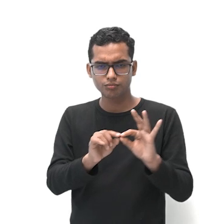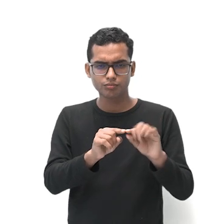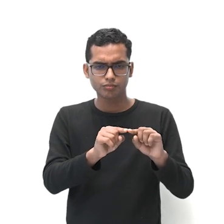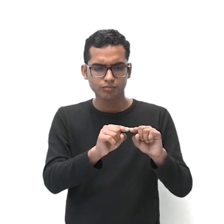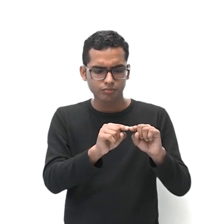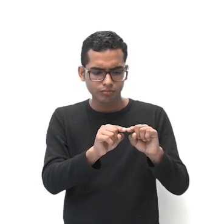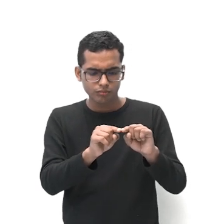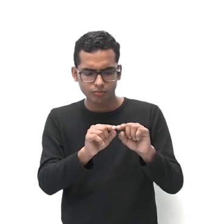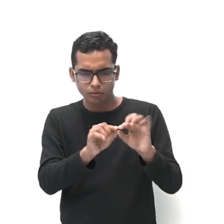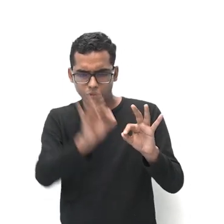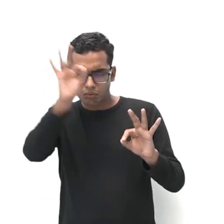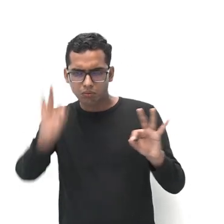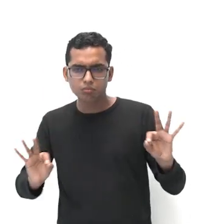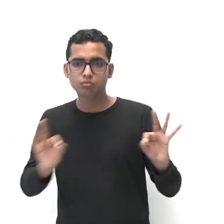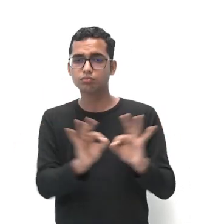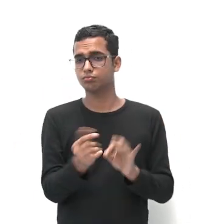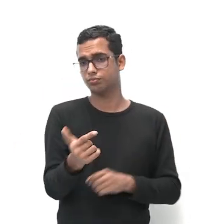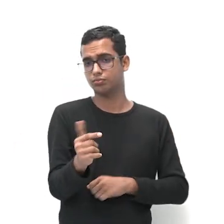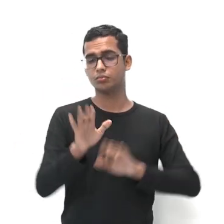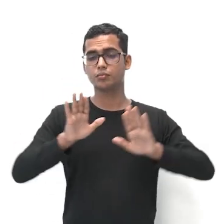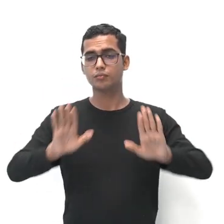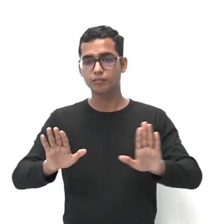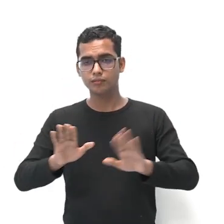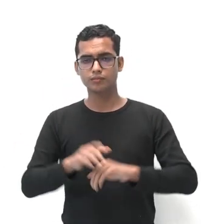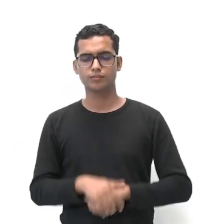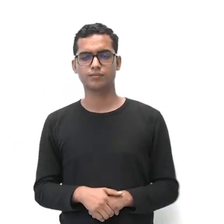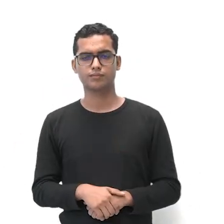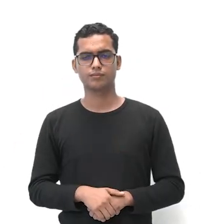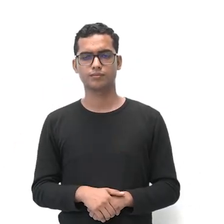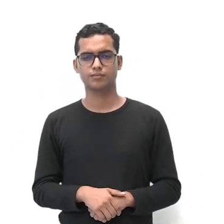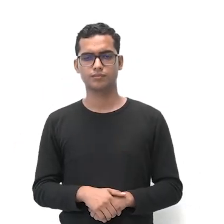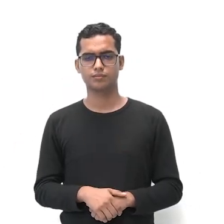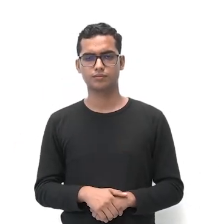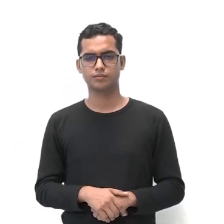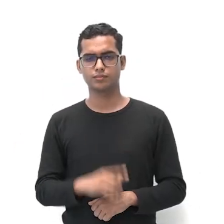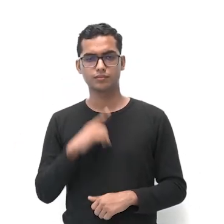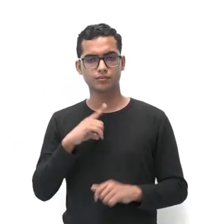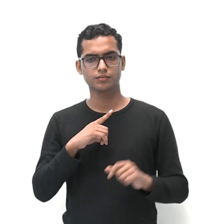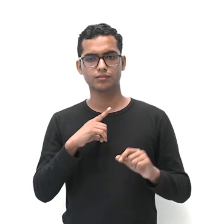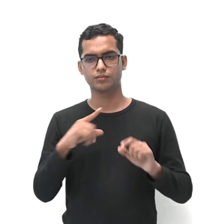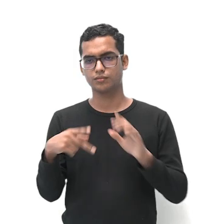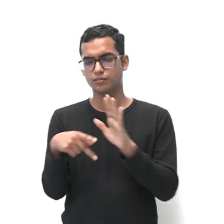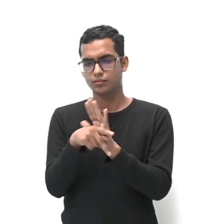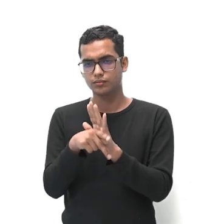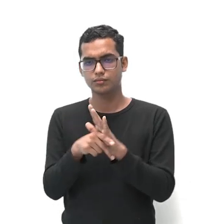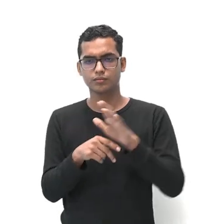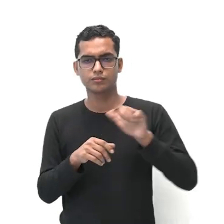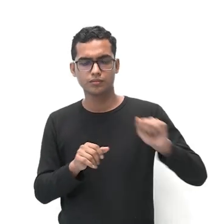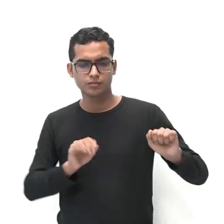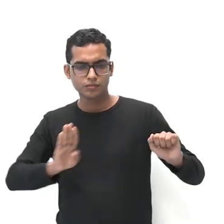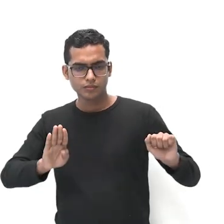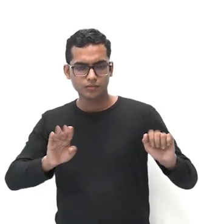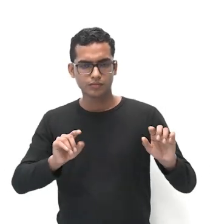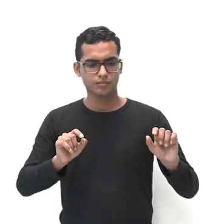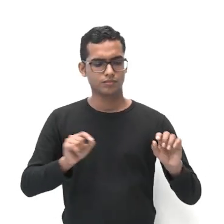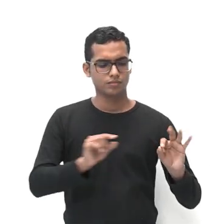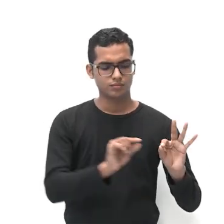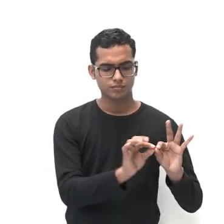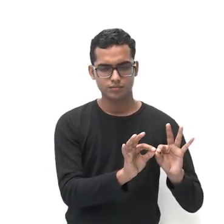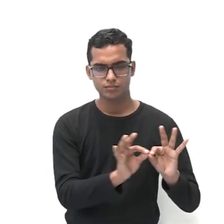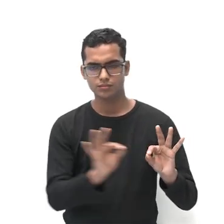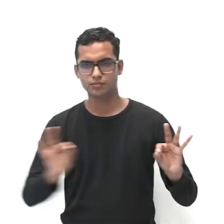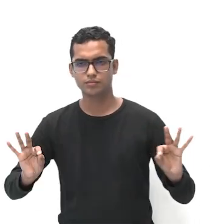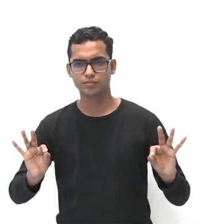no nosso caso aí, o nosso triângulo, né, ele tem as seguintes dimensões. O segmento AB vai ser igual